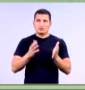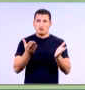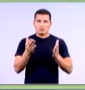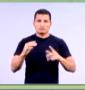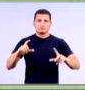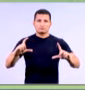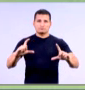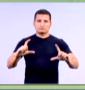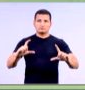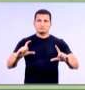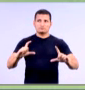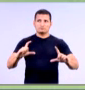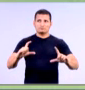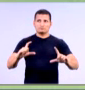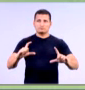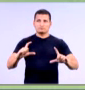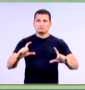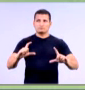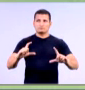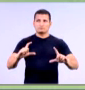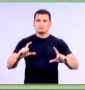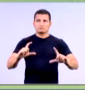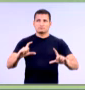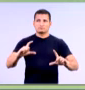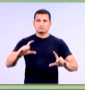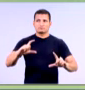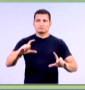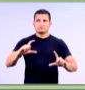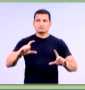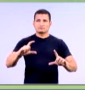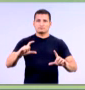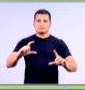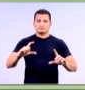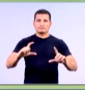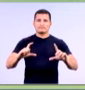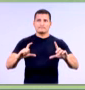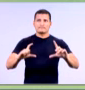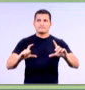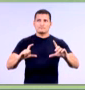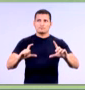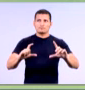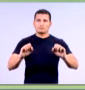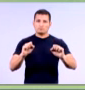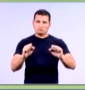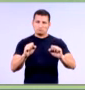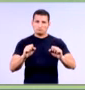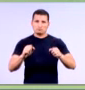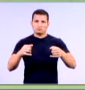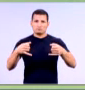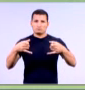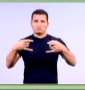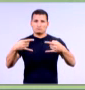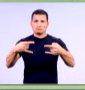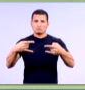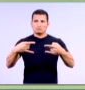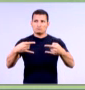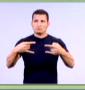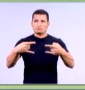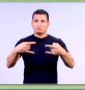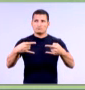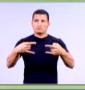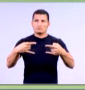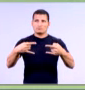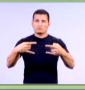entre o parênteses, nós podemos colocar, por isso que eu coloquei até entre colchetes, é opcional, os parâmetros, as